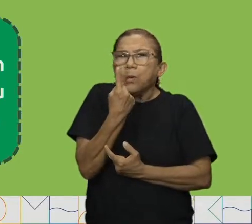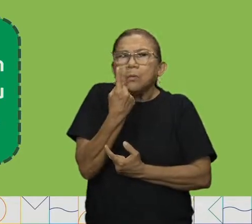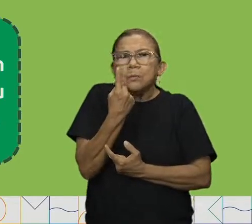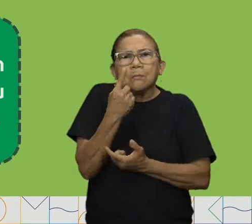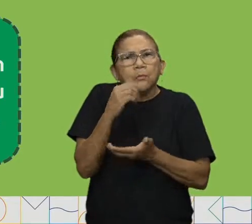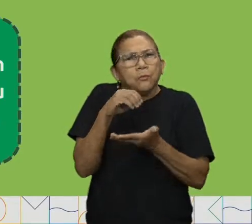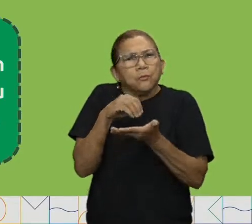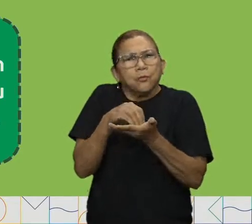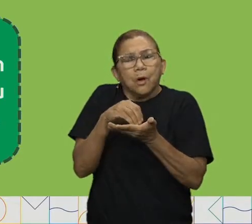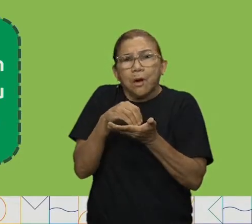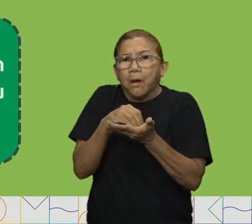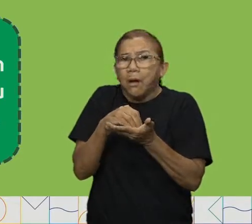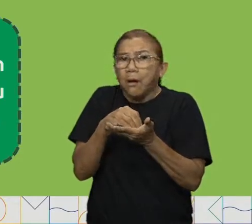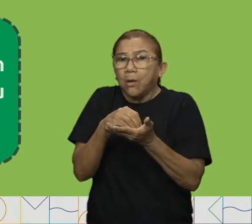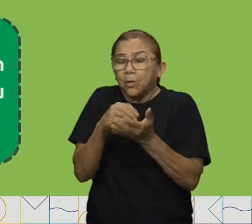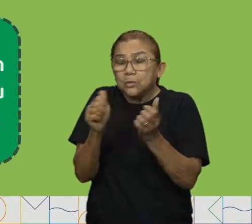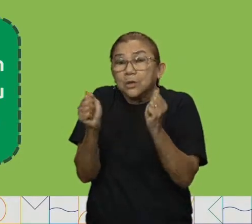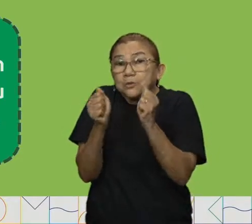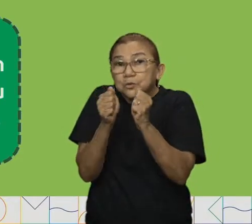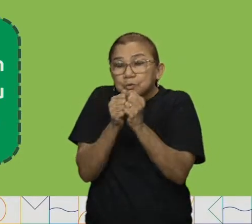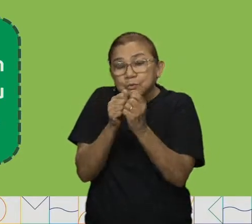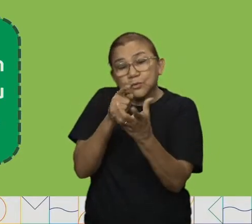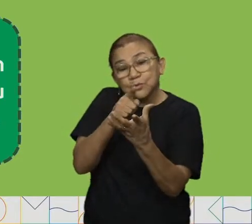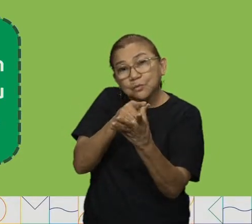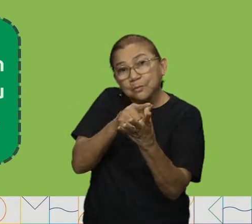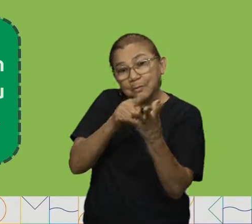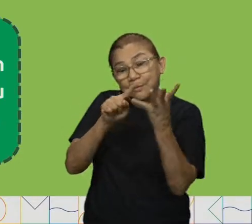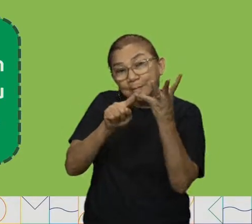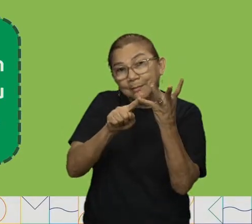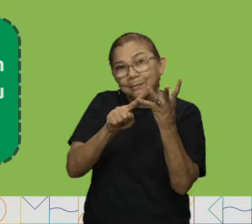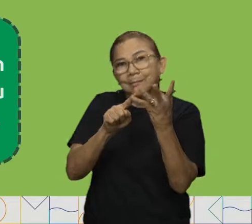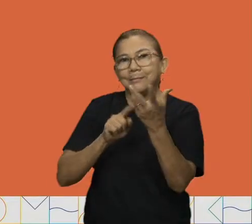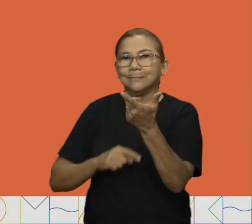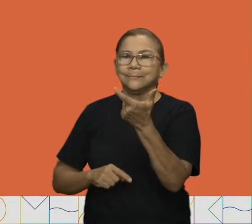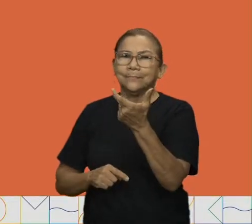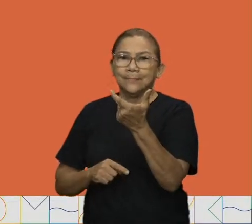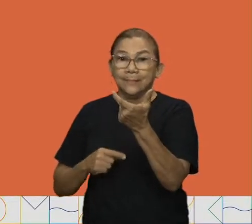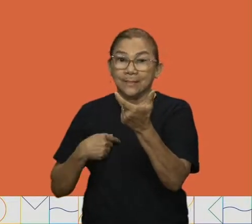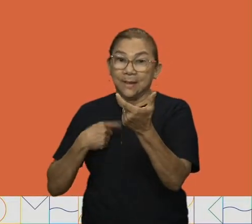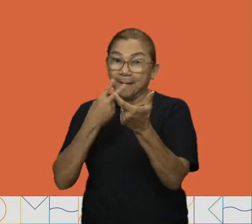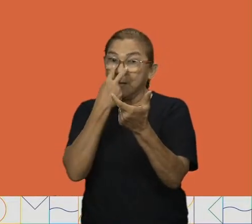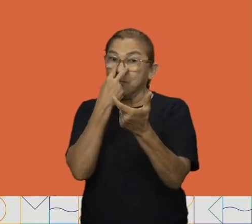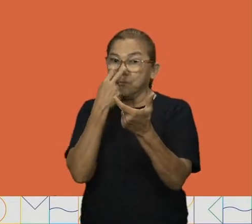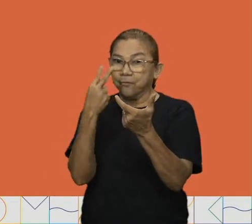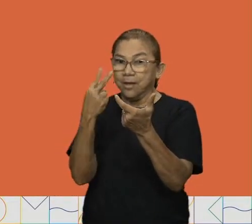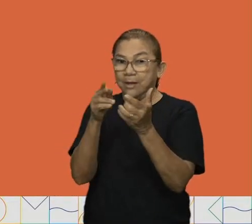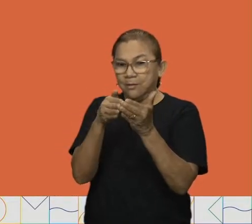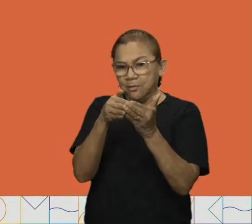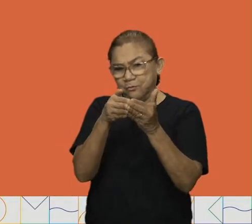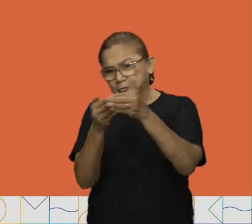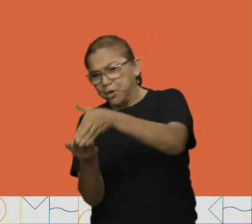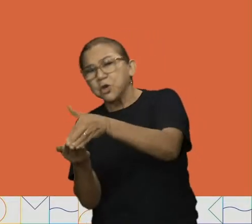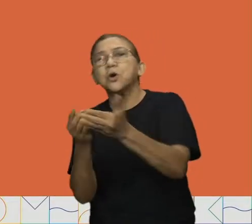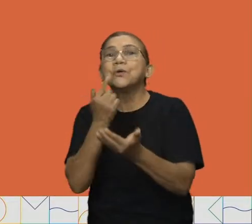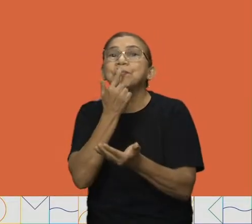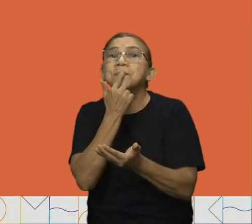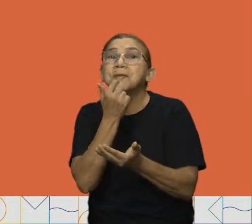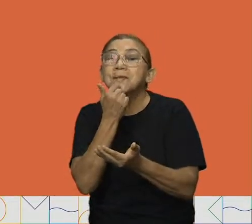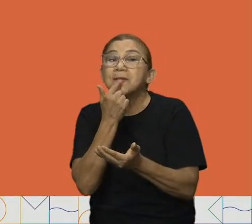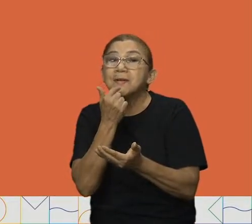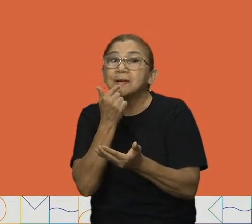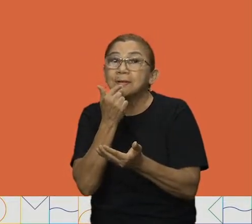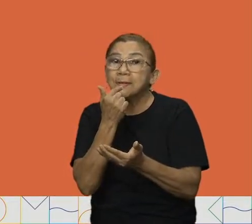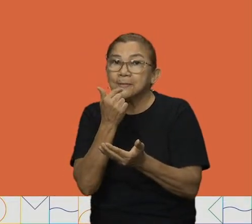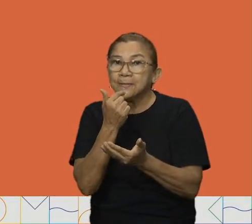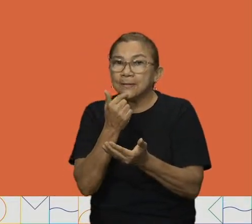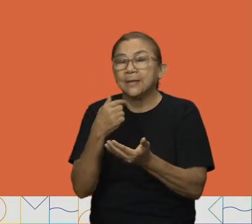palavra bruto, o P sozinho não pode, ele tem que estar acompanhadinho da vogal. Vamos para a próxima. Olha só, a palavra virou. Quando